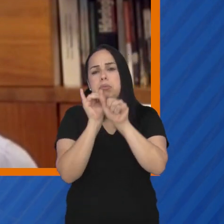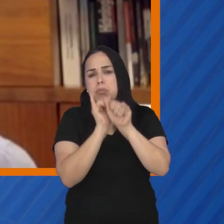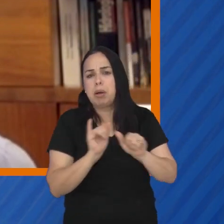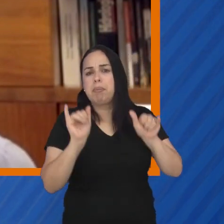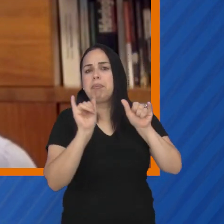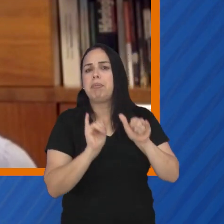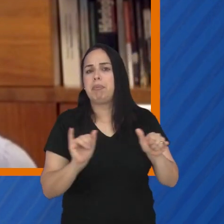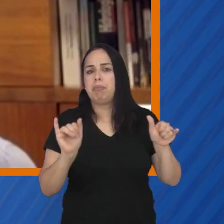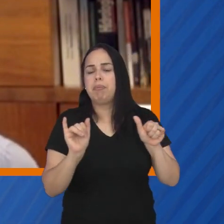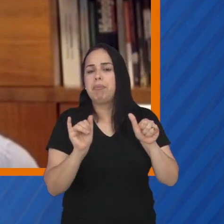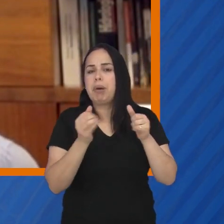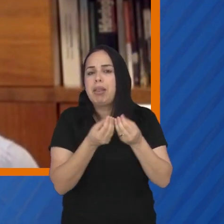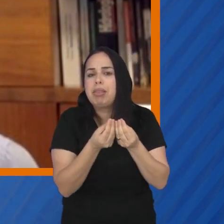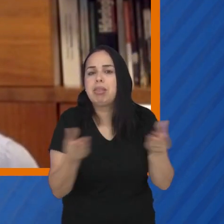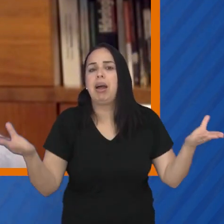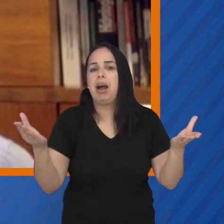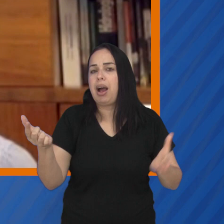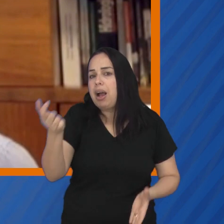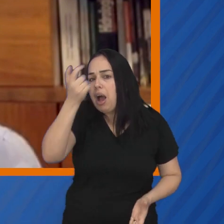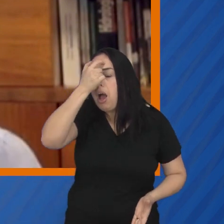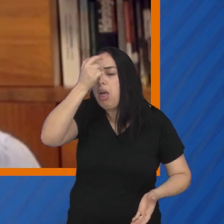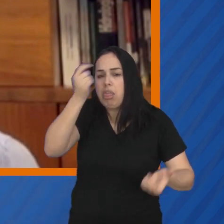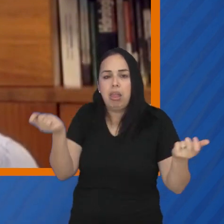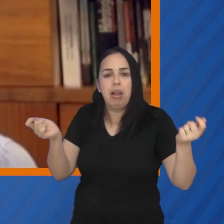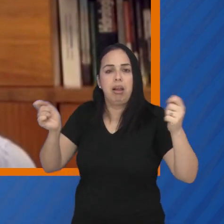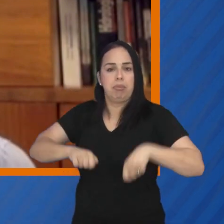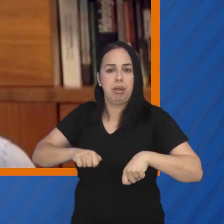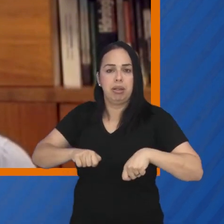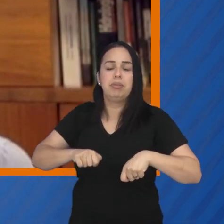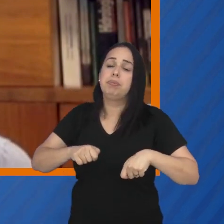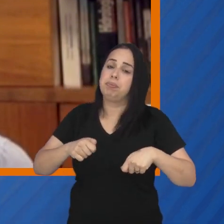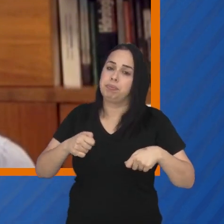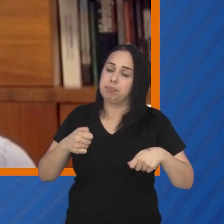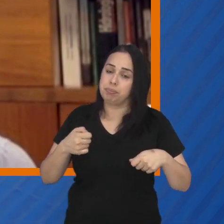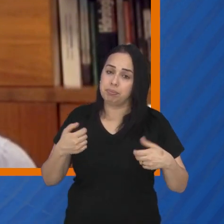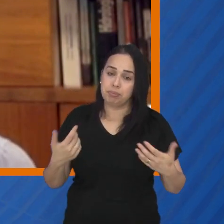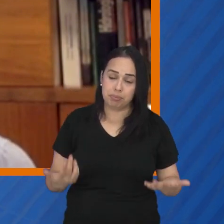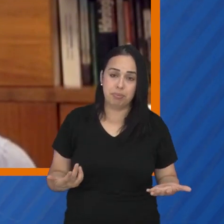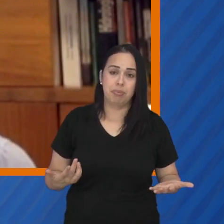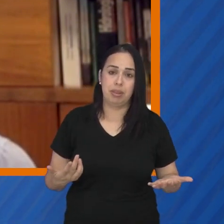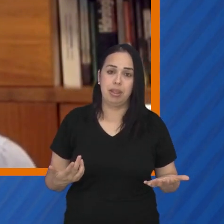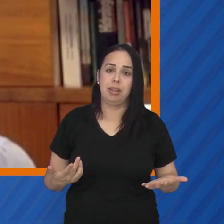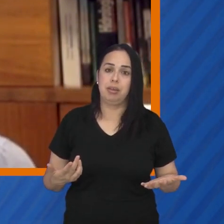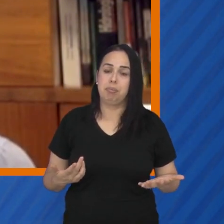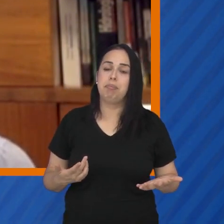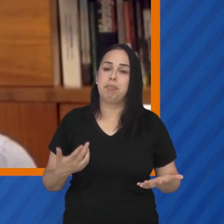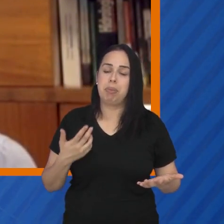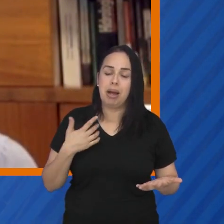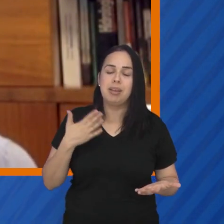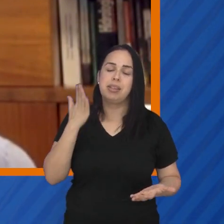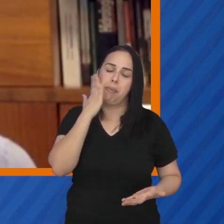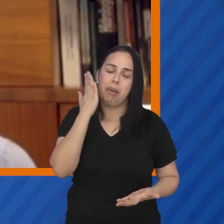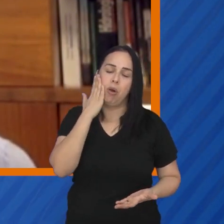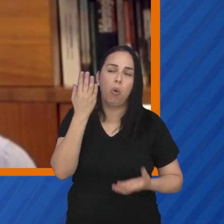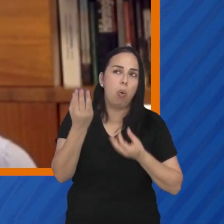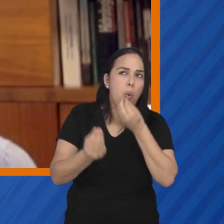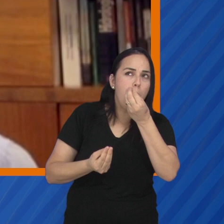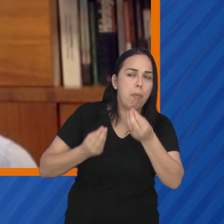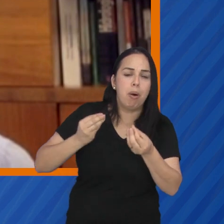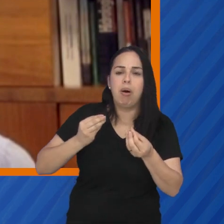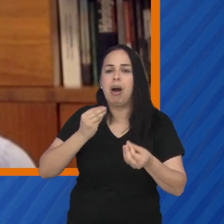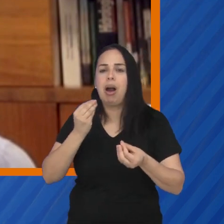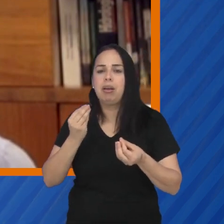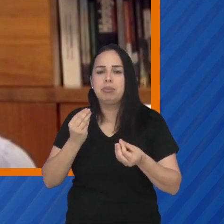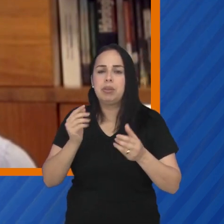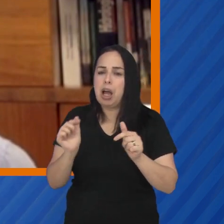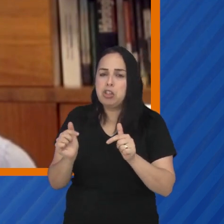trabalhar para aumentar essa resiliência, essa capacidade da população enfrentar ou lidar